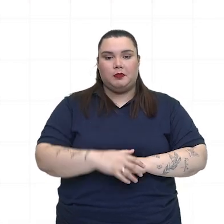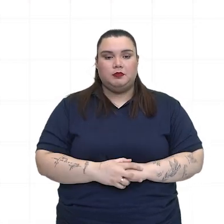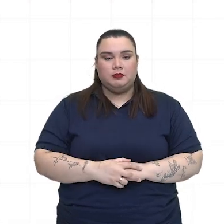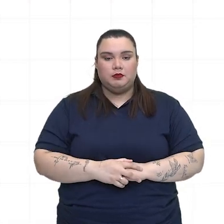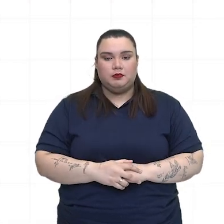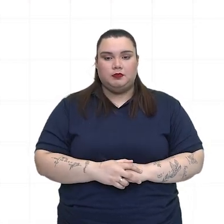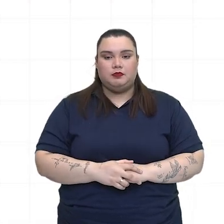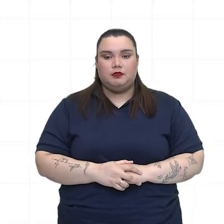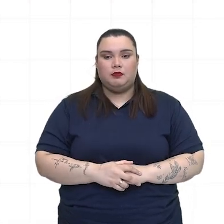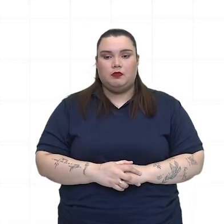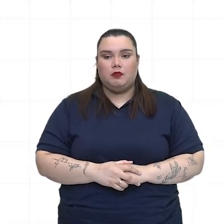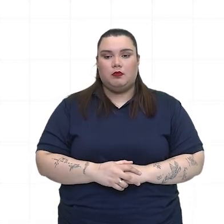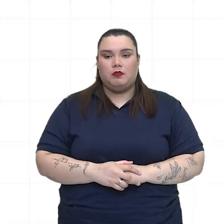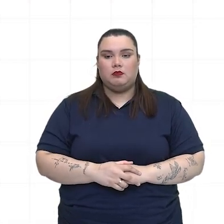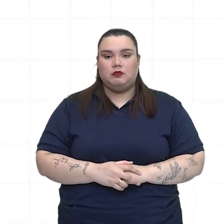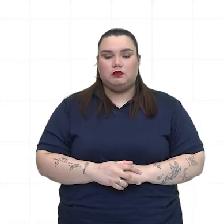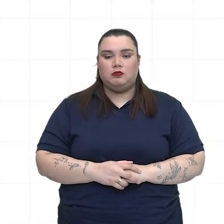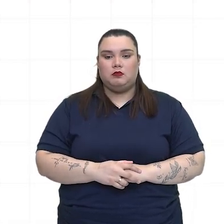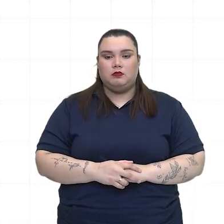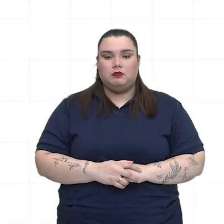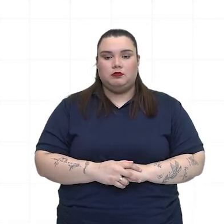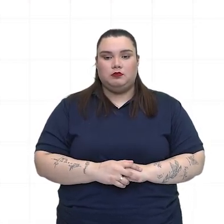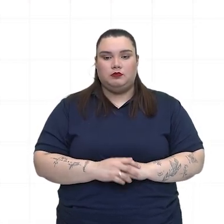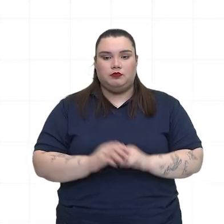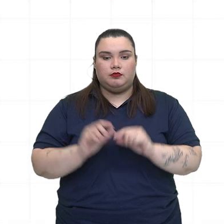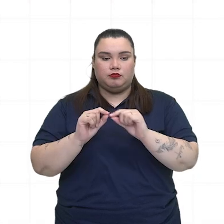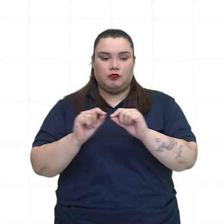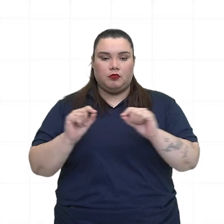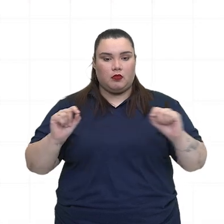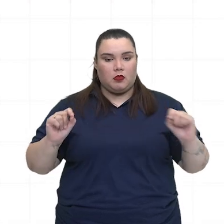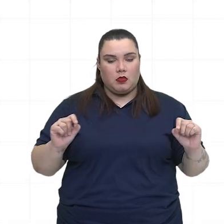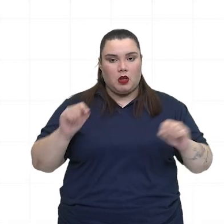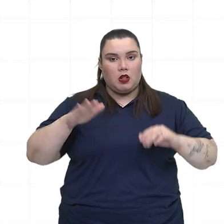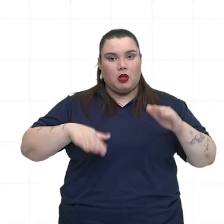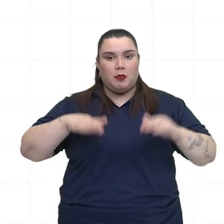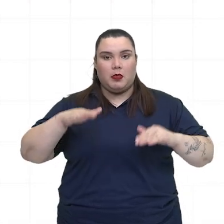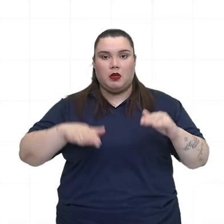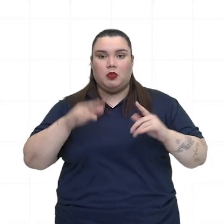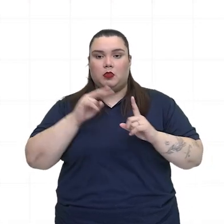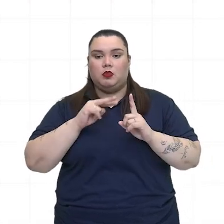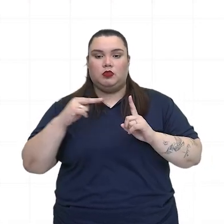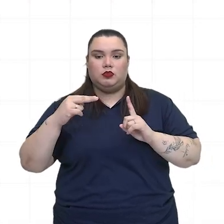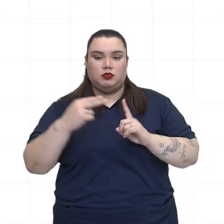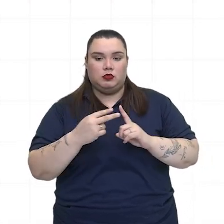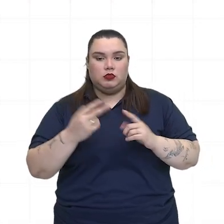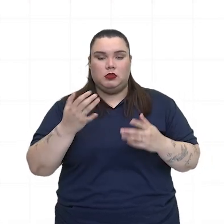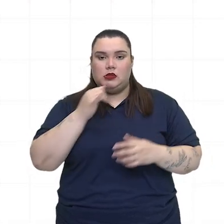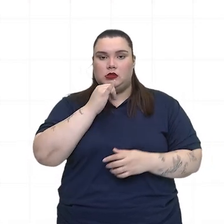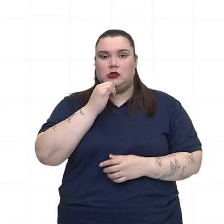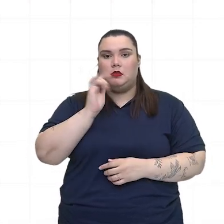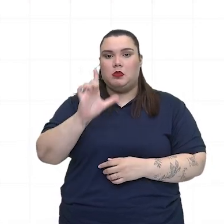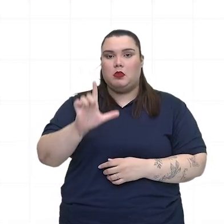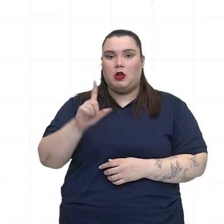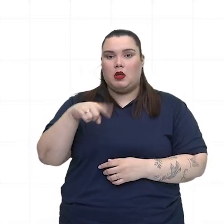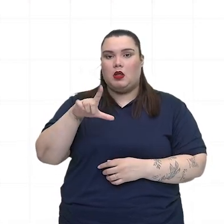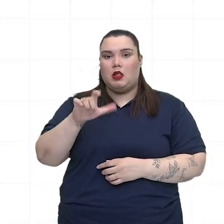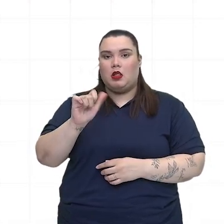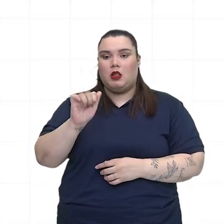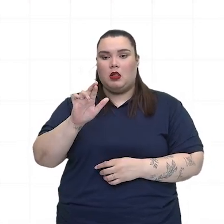chamar aqui de largura ou comprimento, dependendo do ponto de vista, né?